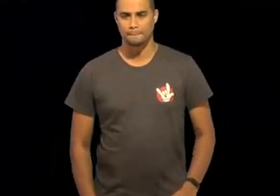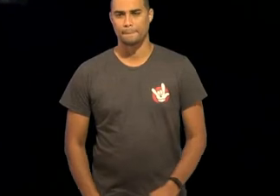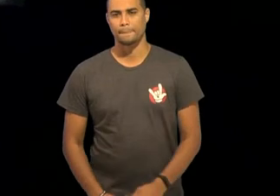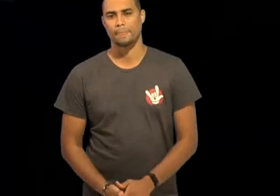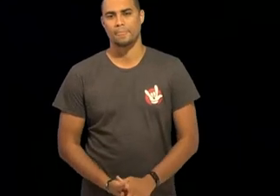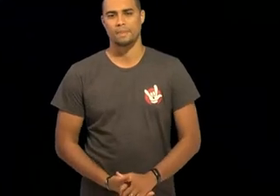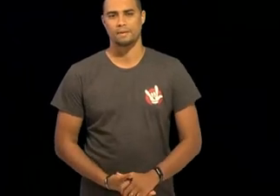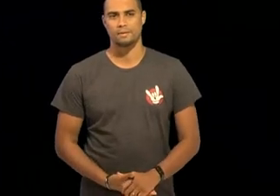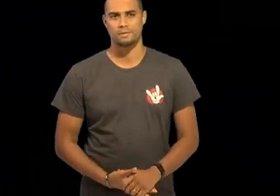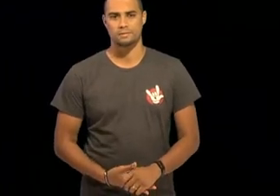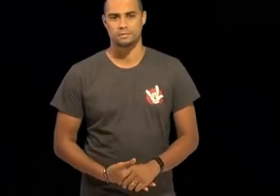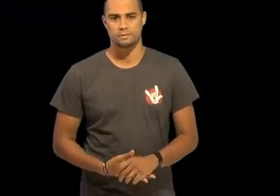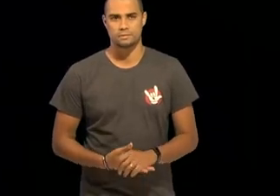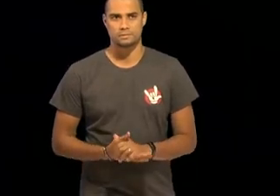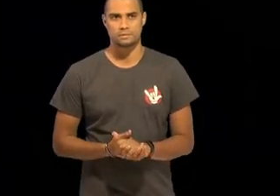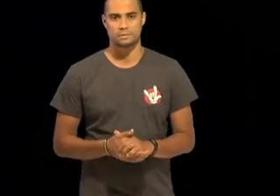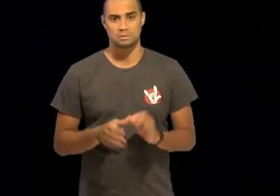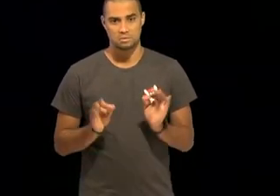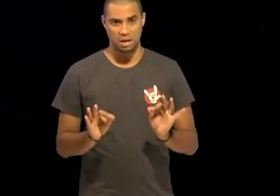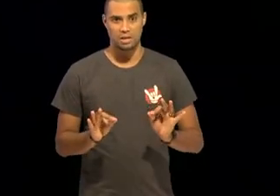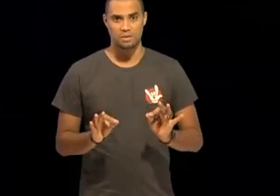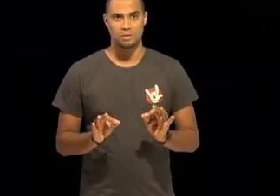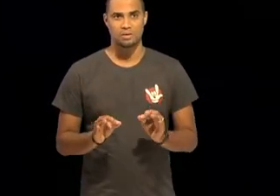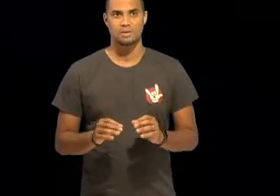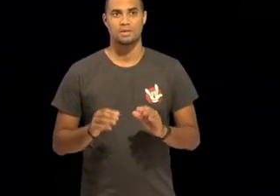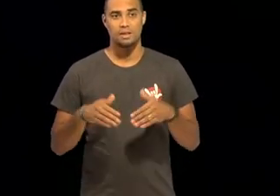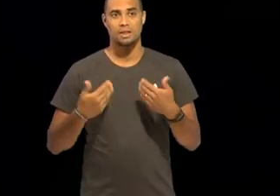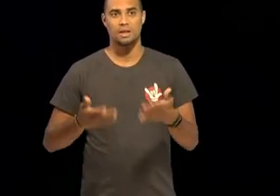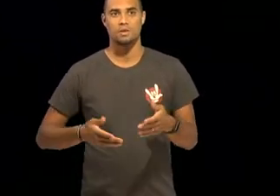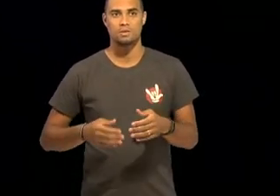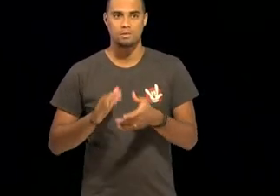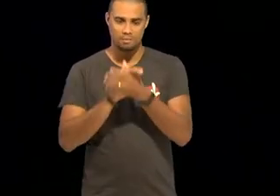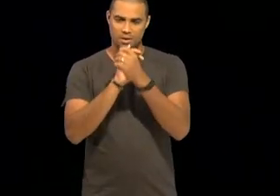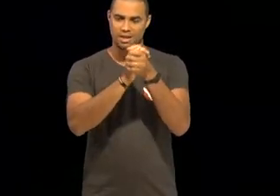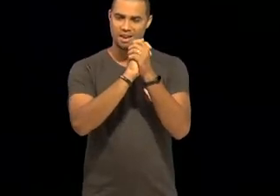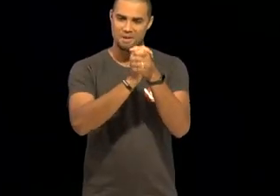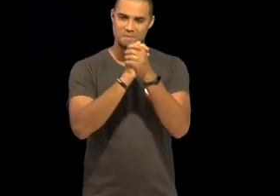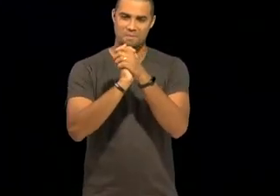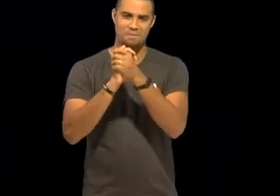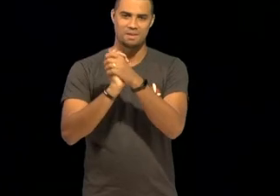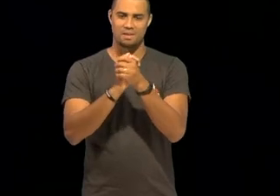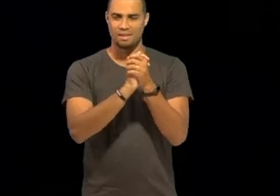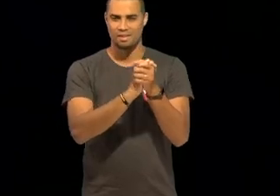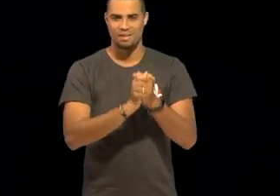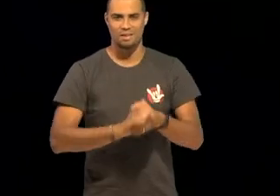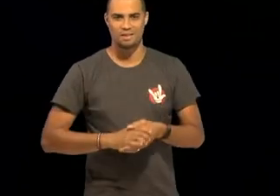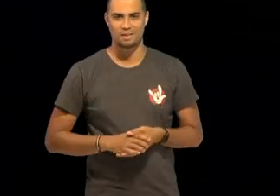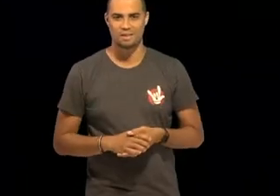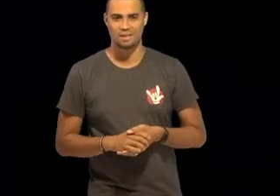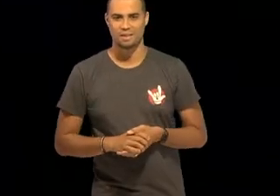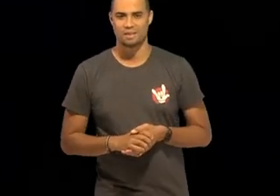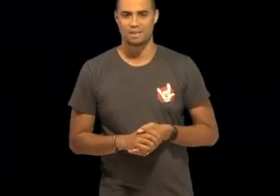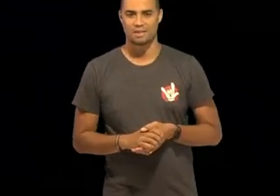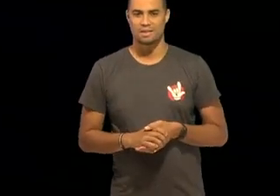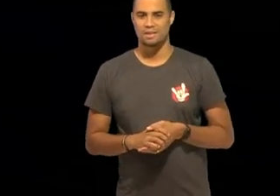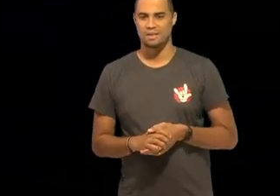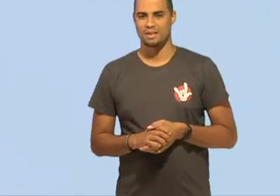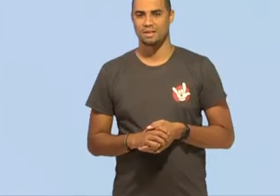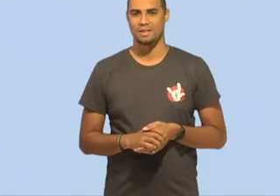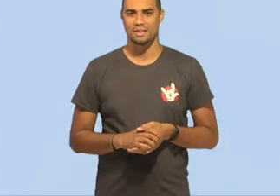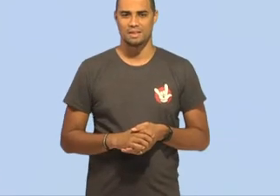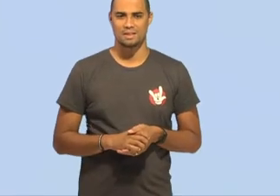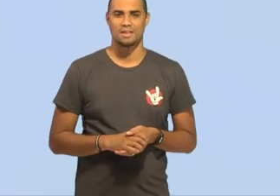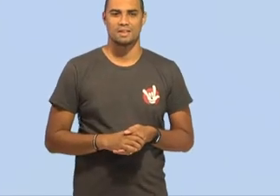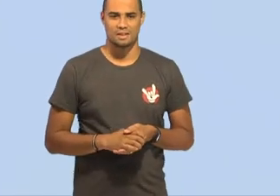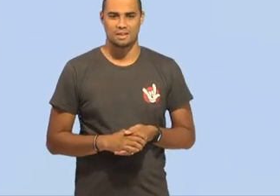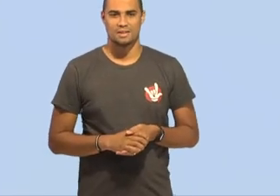Tá seguindo? Então, é esse aí, GC Lima. Dá pra mostrar o nome de novo? Se der, volta no nome aí, no perfil. Aí, ó.